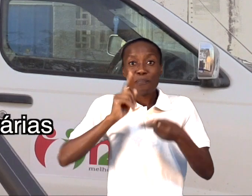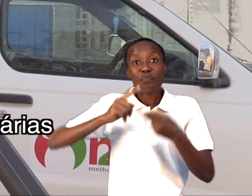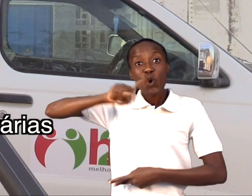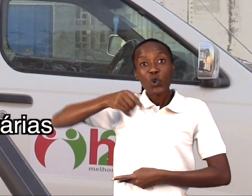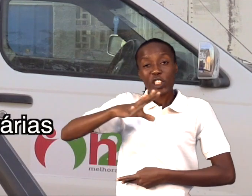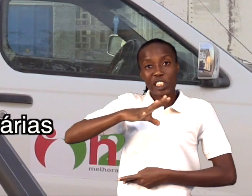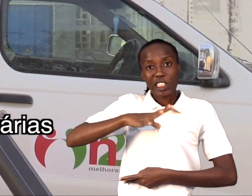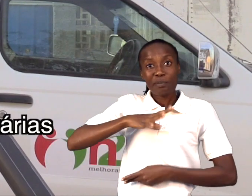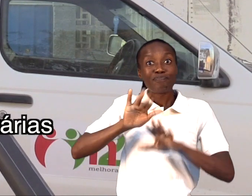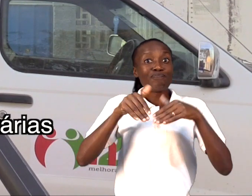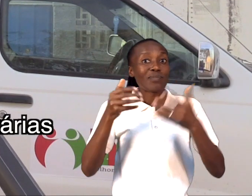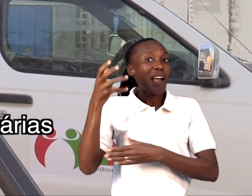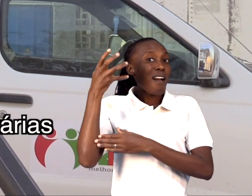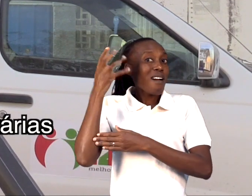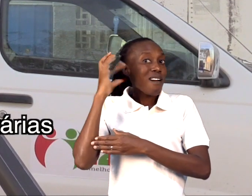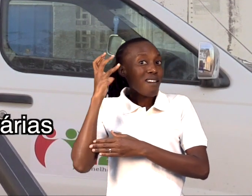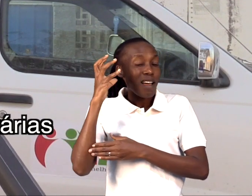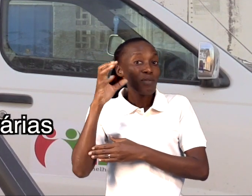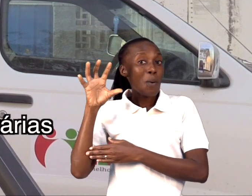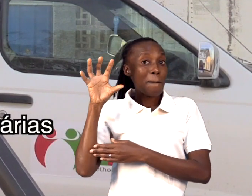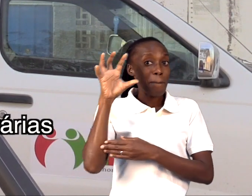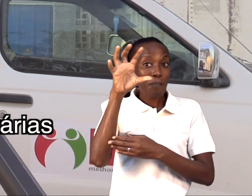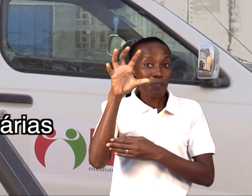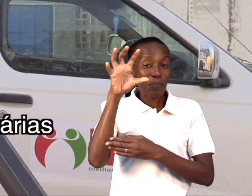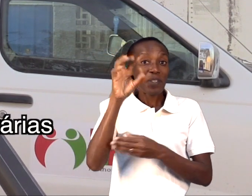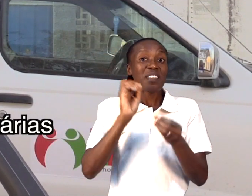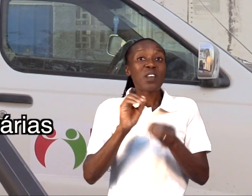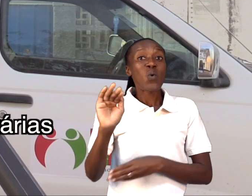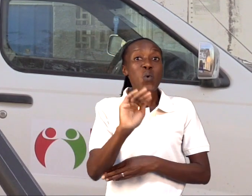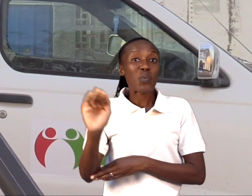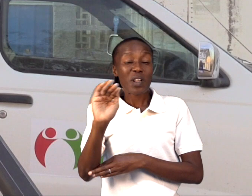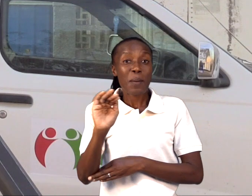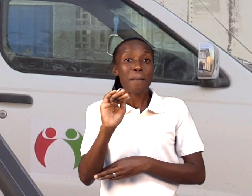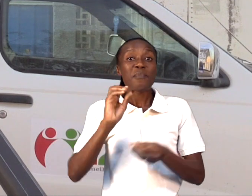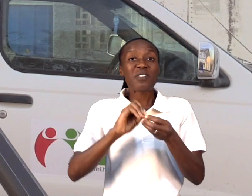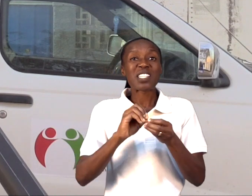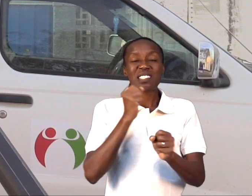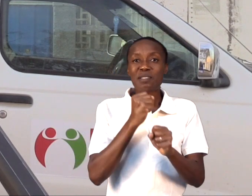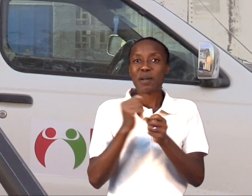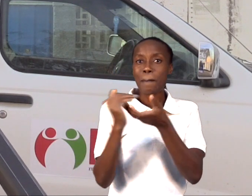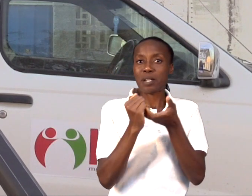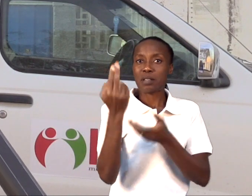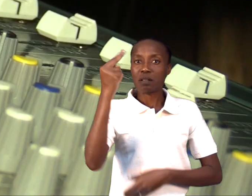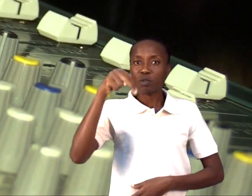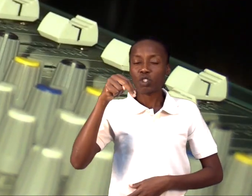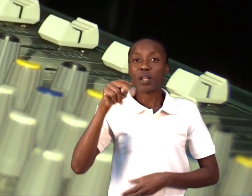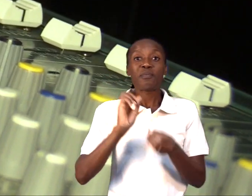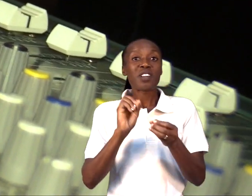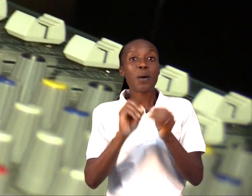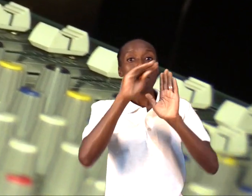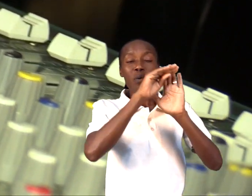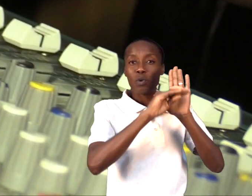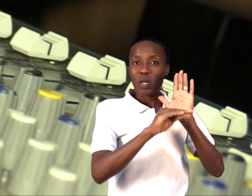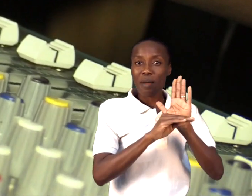Nós temos uma rede muito grande de rádios comunitárias na província que trabalham em parceria com a H2N para a